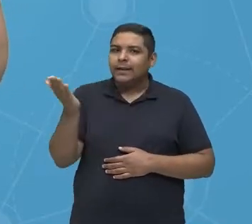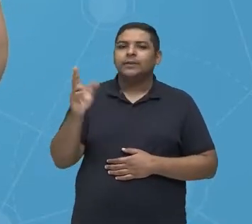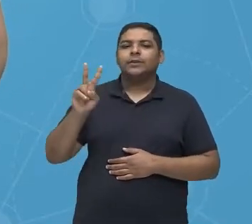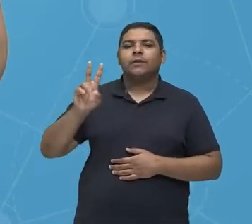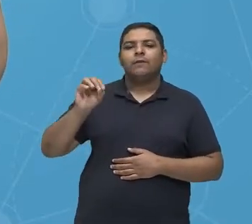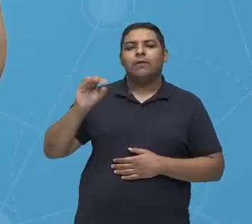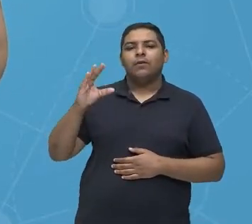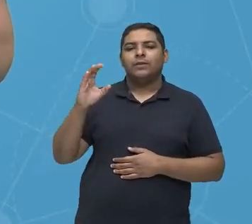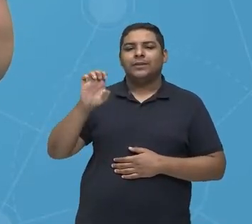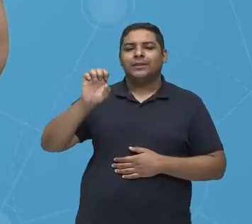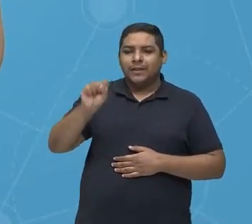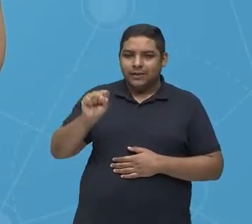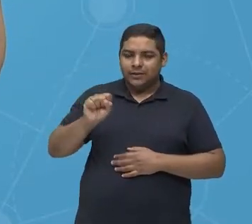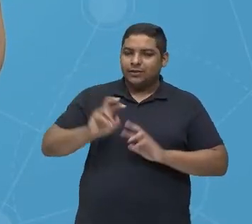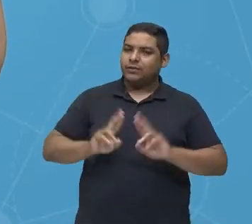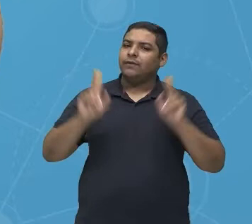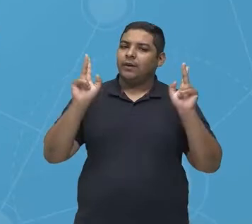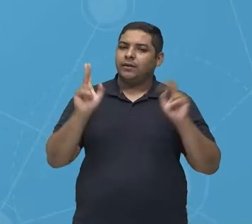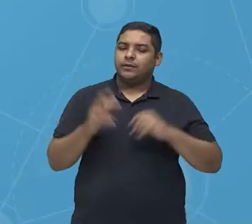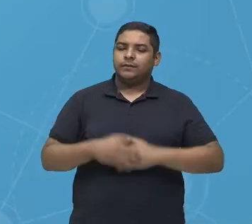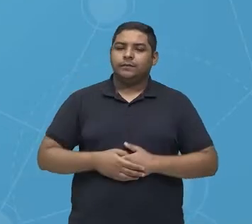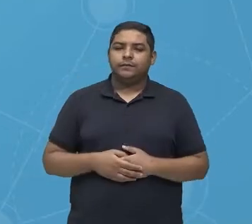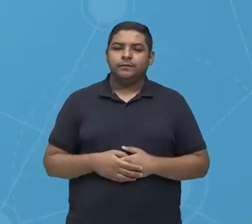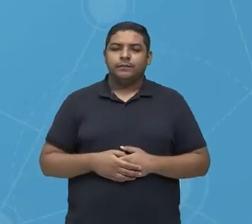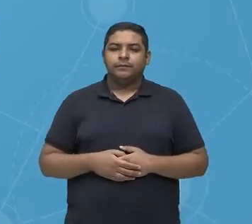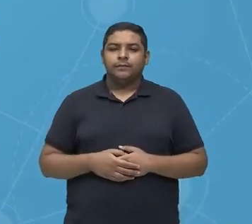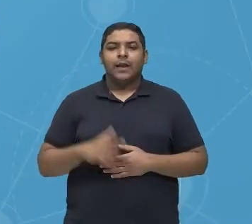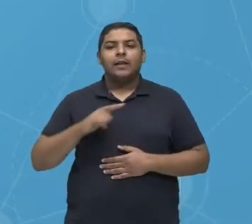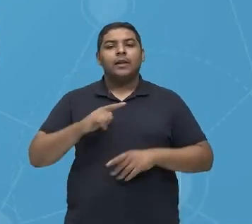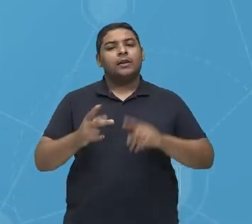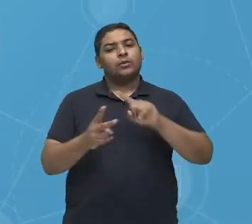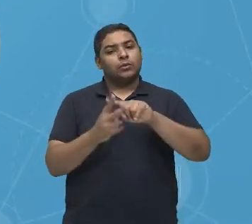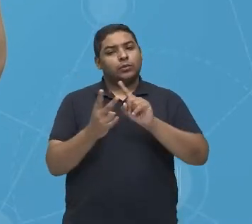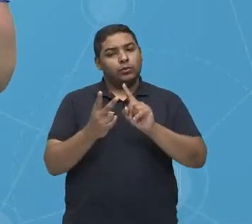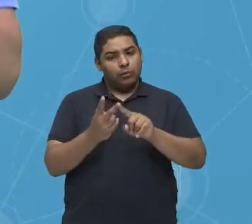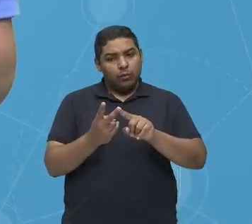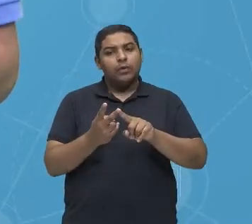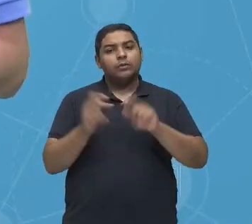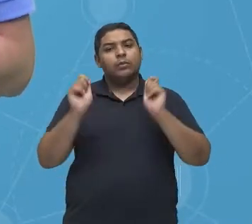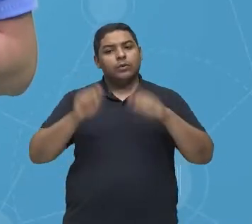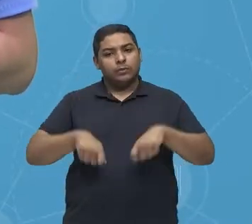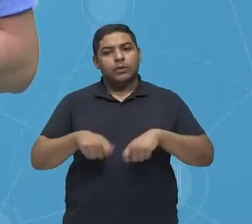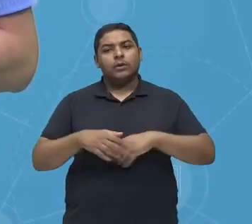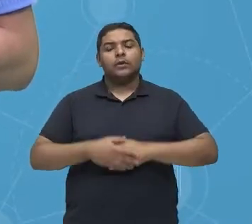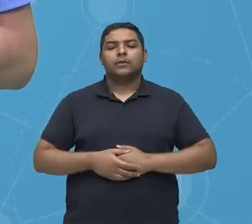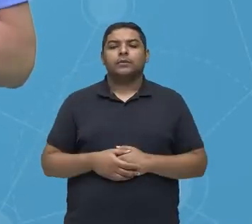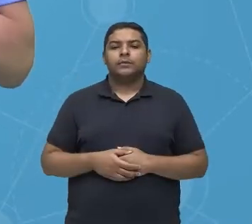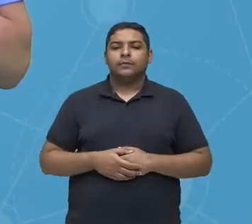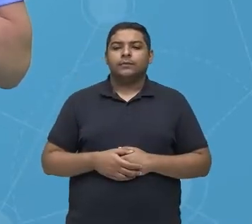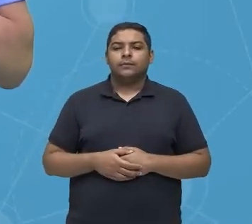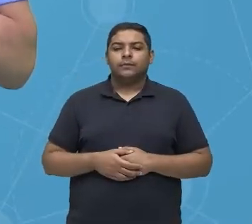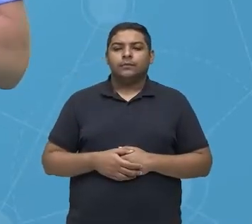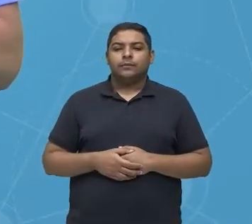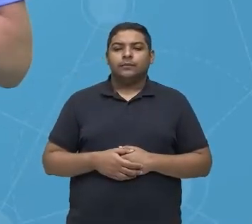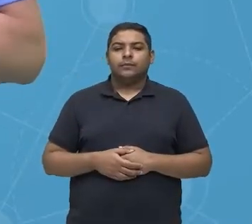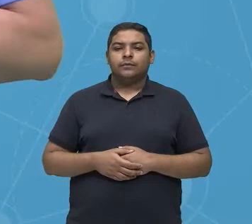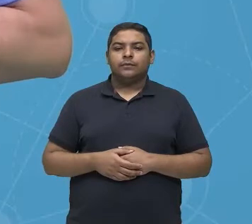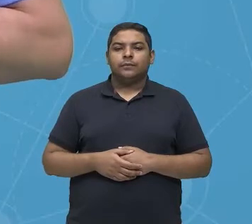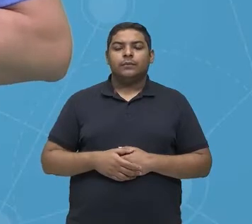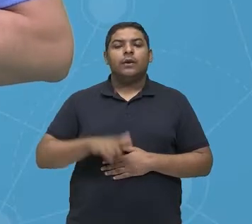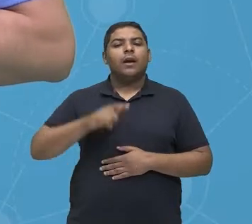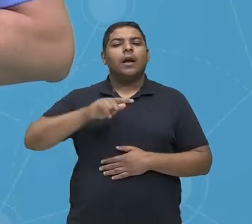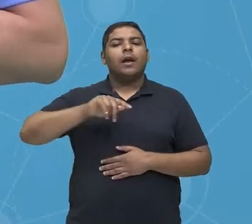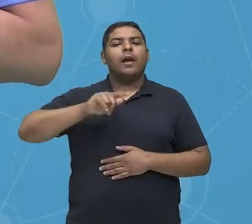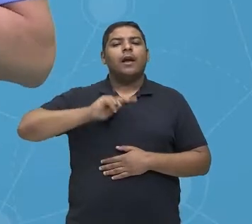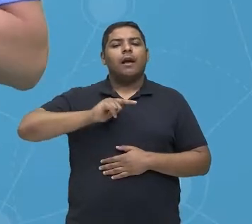você ou vocês. Como ele tem duas possibilidades, ele pode ser você no singular ou vocês no plural, né? Via de regra,